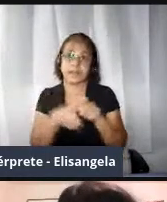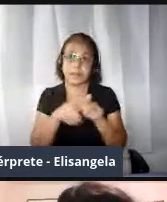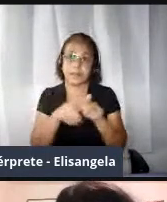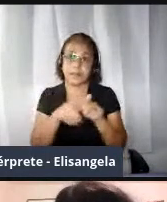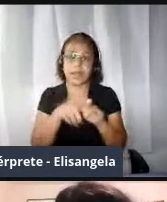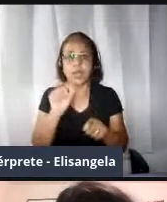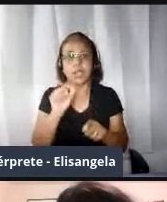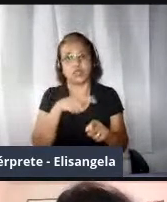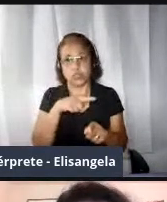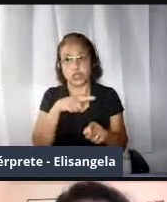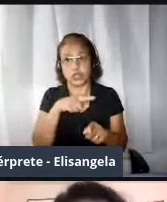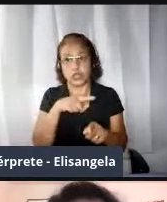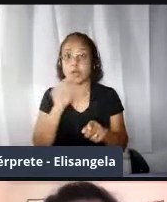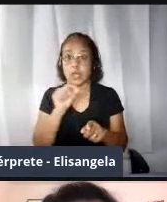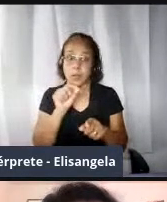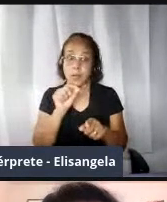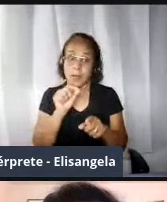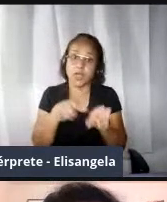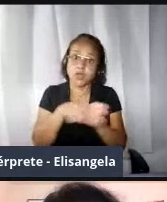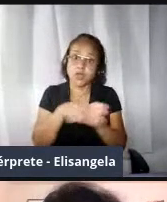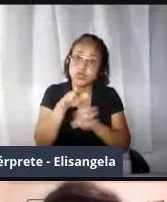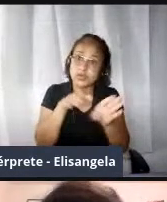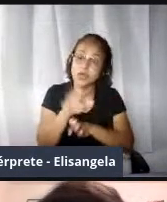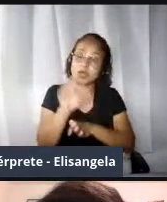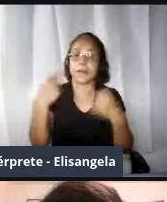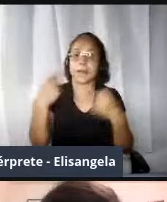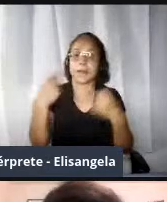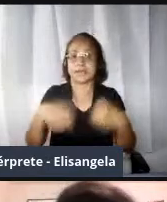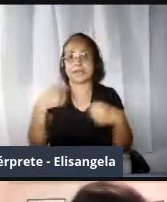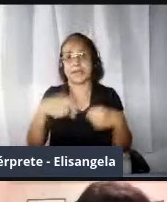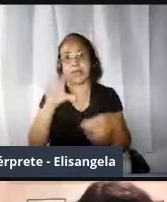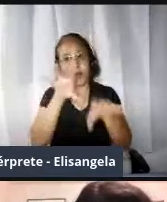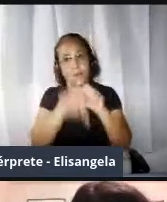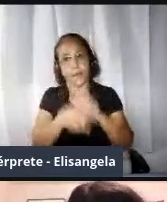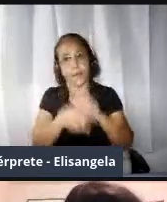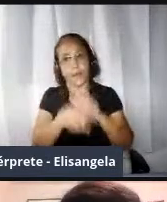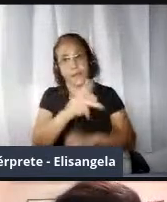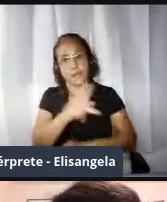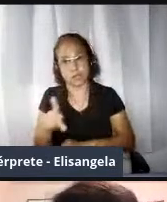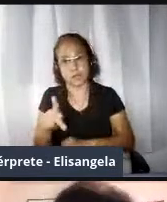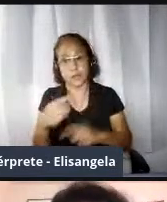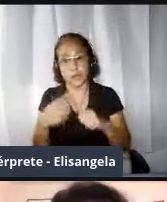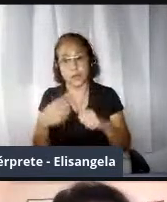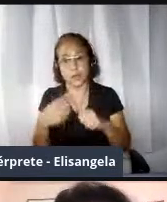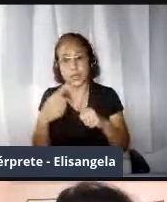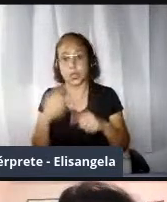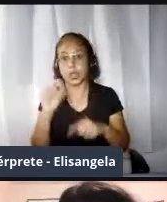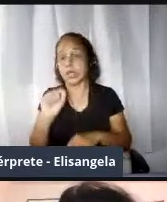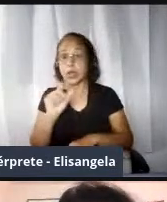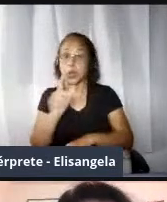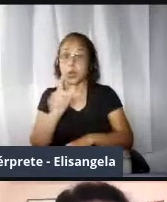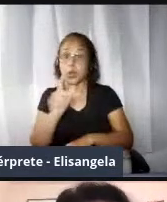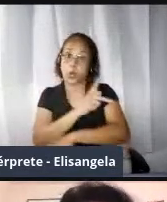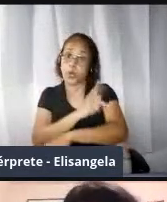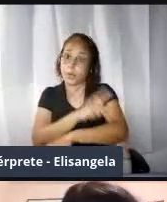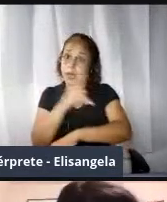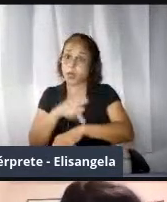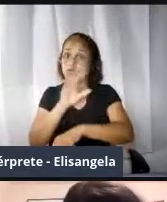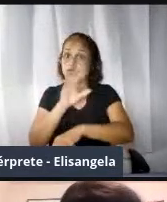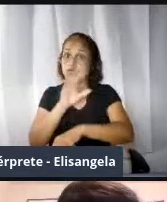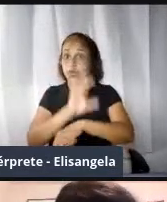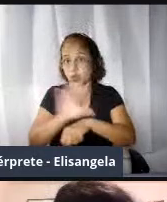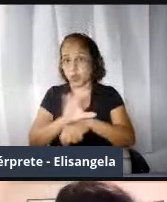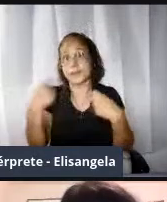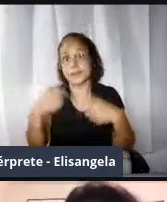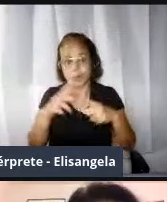professoras para dar aquela lei. Os cursos de pedagogia e as licenciaturas, de maneira geral, tiveram que fazer alterações curriculares,